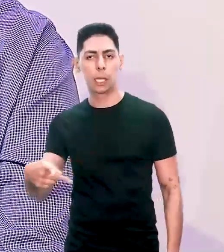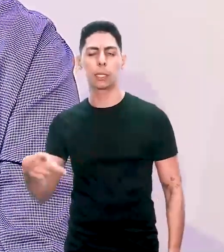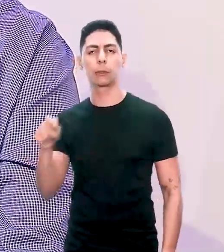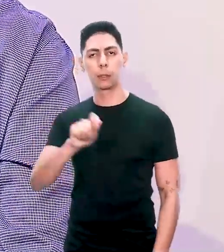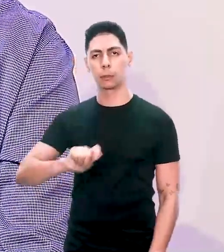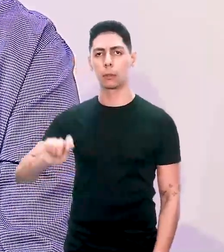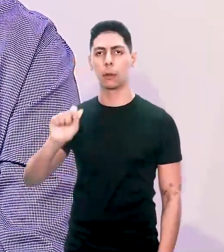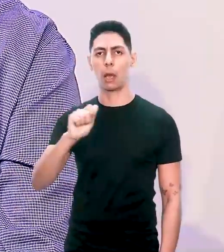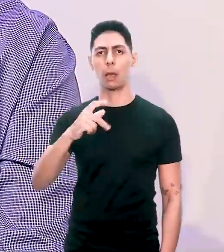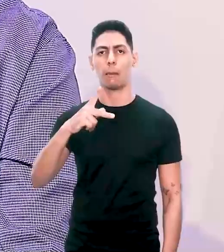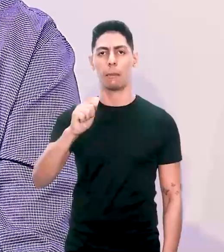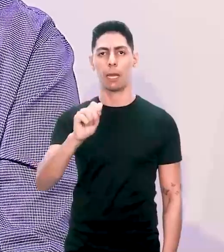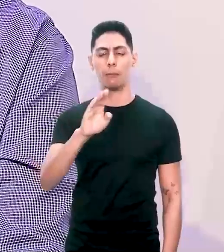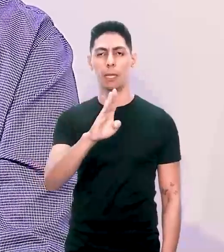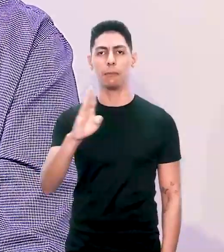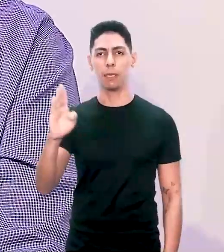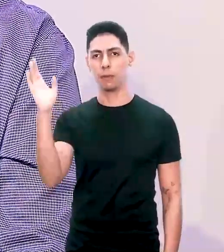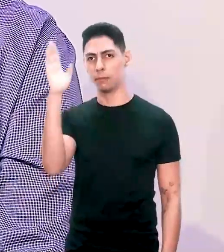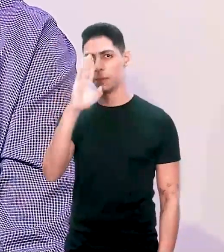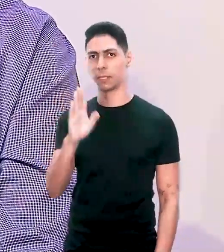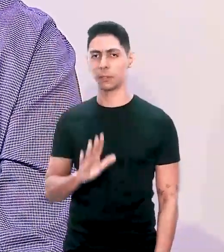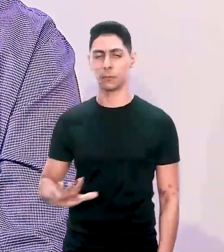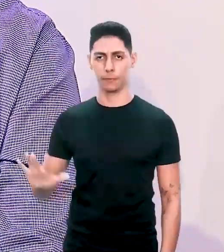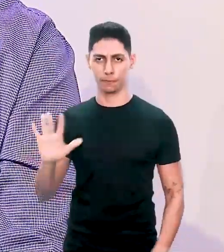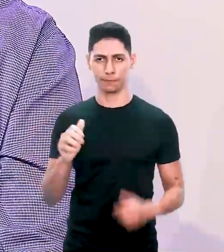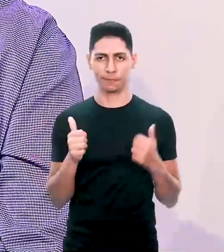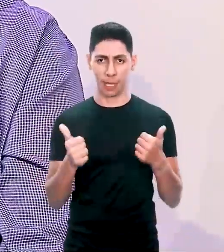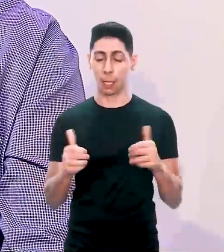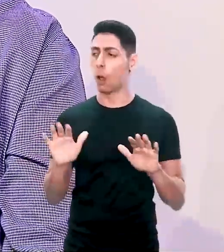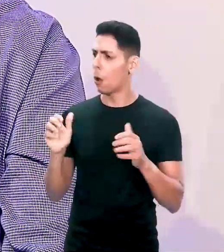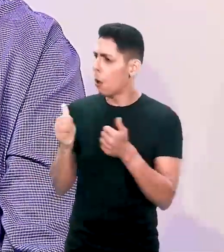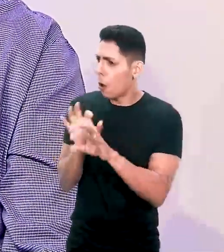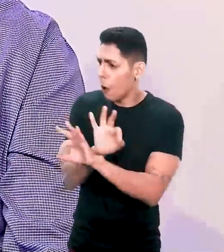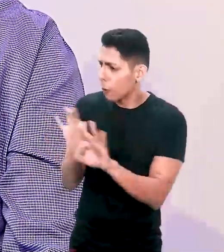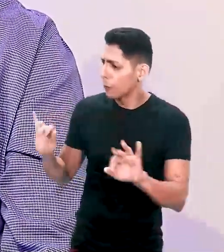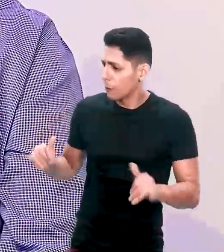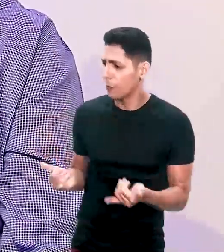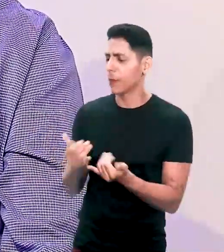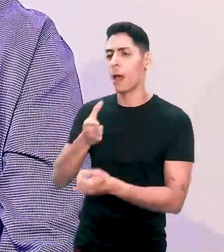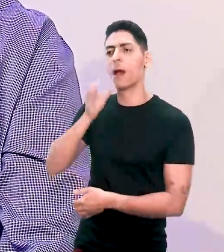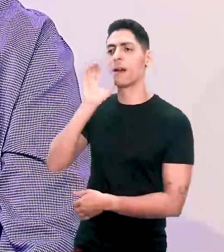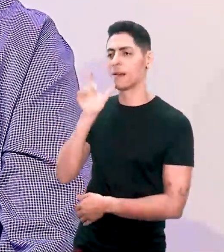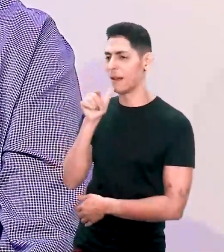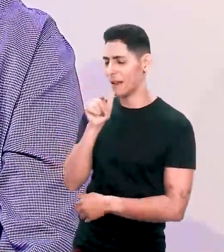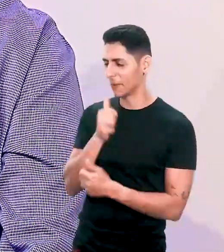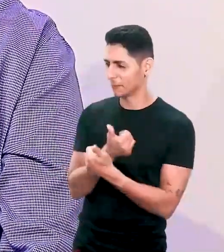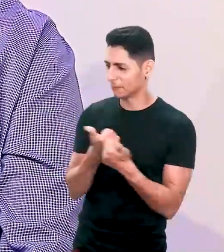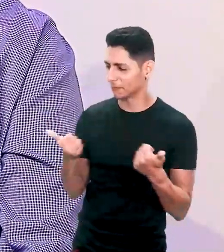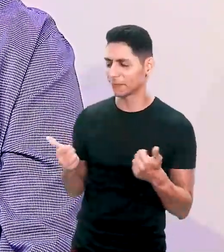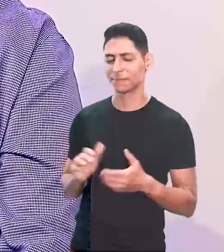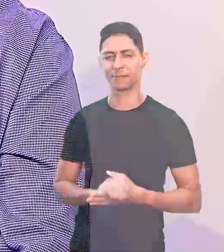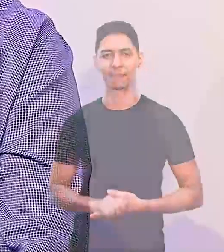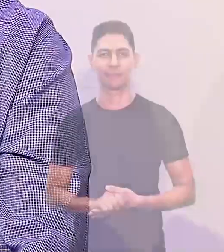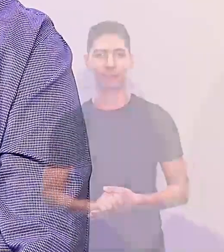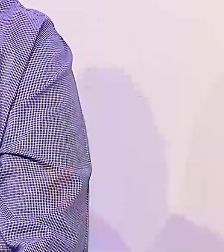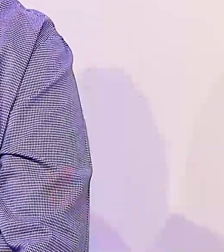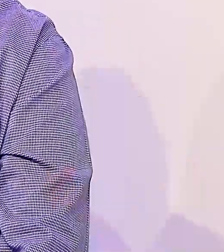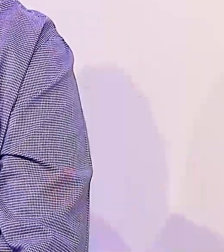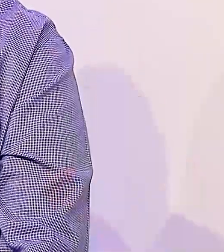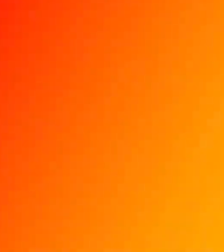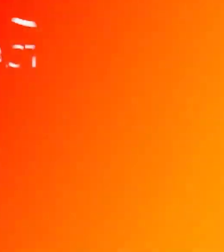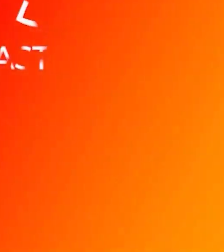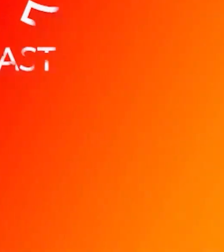PABB Brasil, tá bom? Okay. Aproveitar e tomar uma aguinha, então. Exatamente, tomar uma aguinha e voltamos já. Não saia